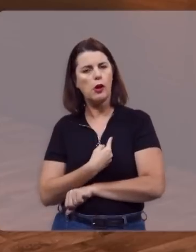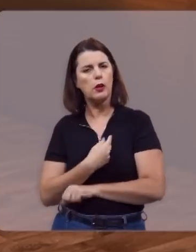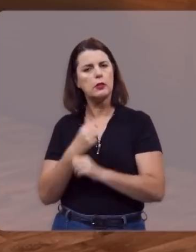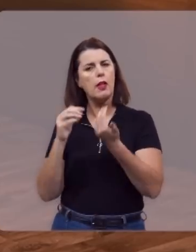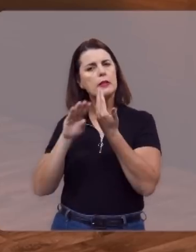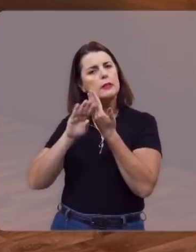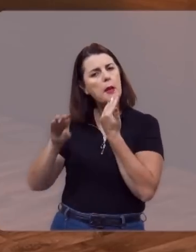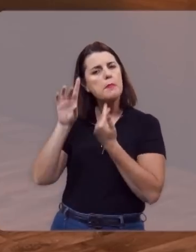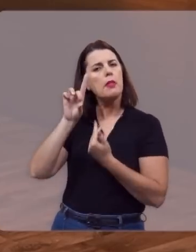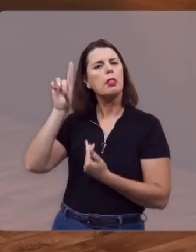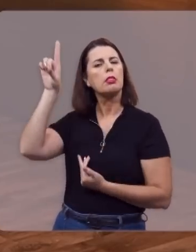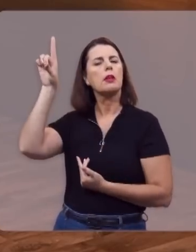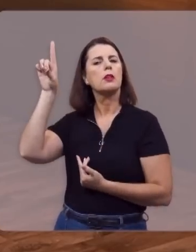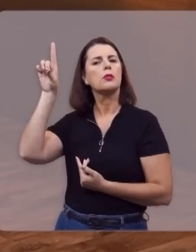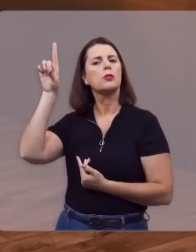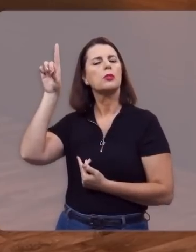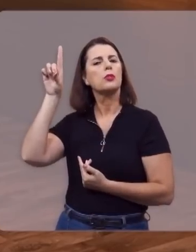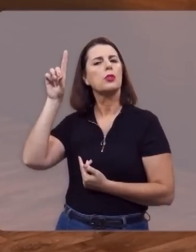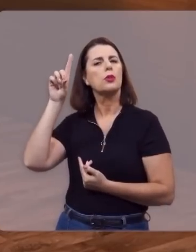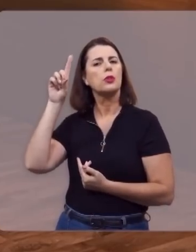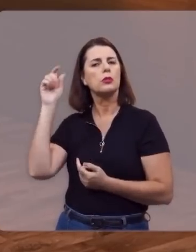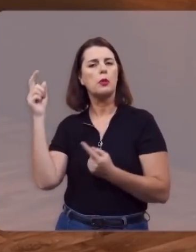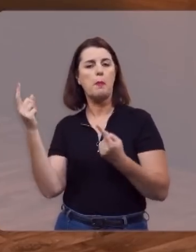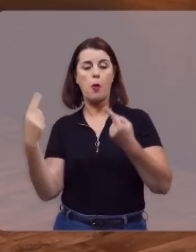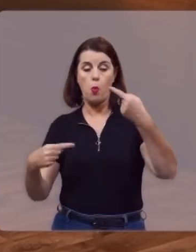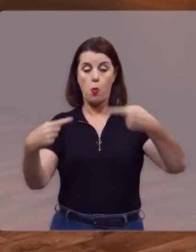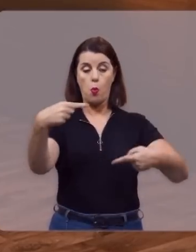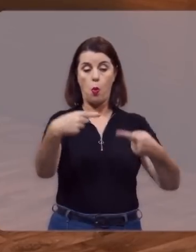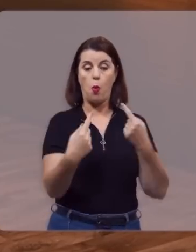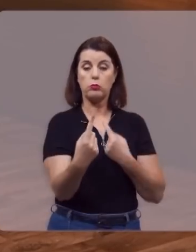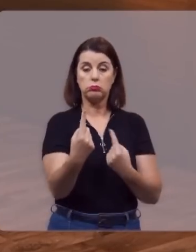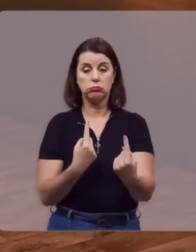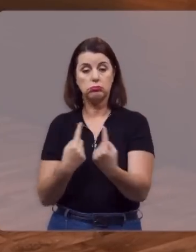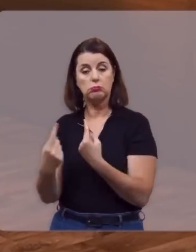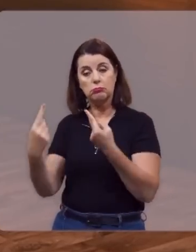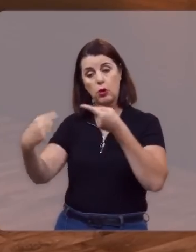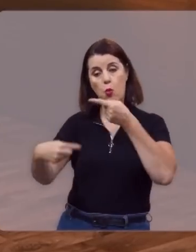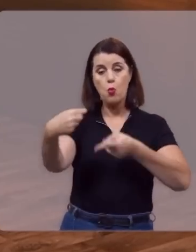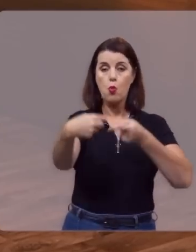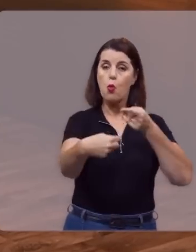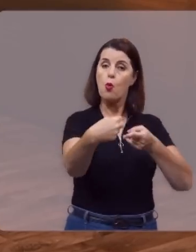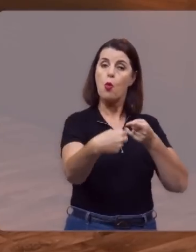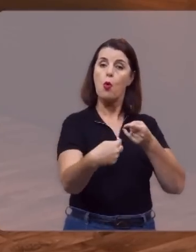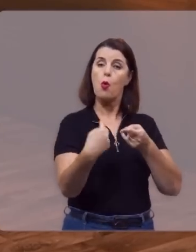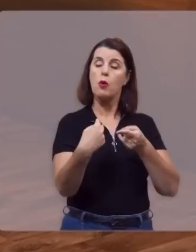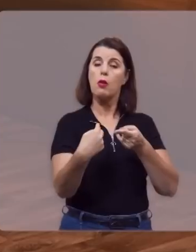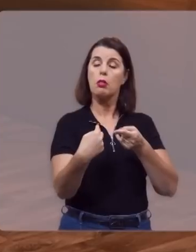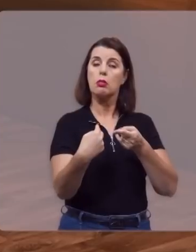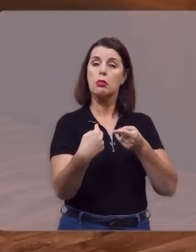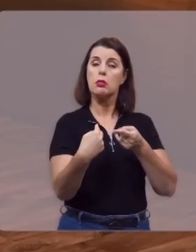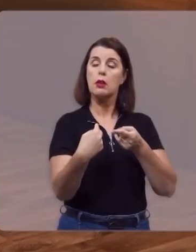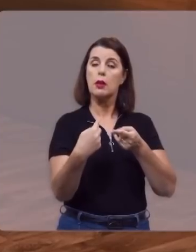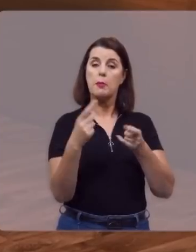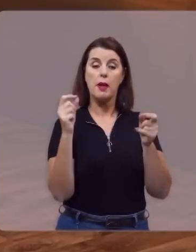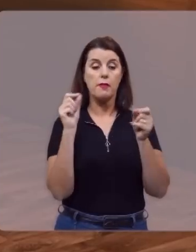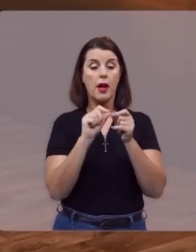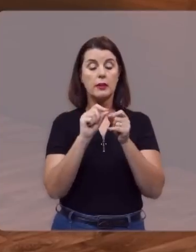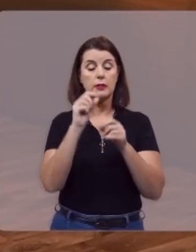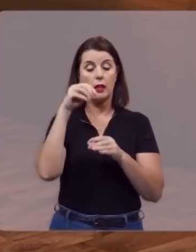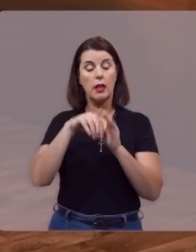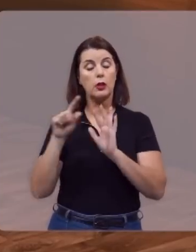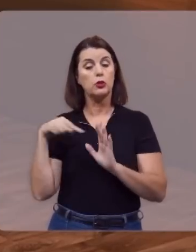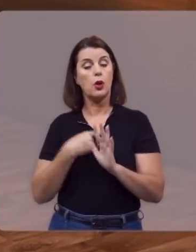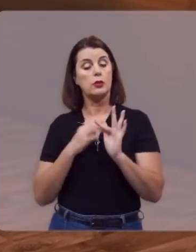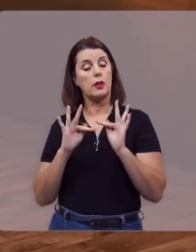nos afastar de Deus, para nos jogar uns contra os outros, para trazer desastres na vida, na